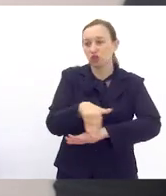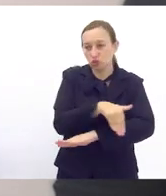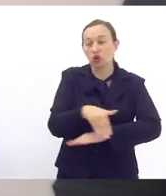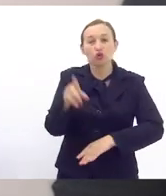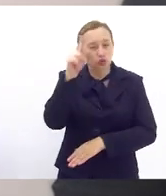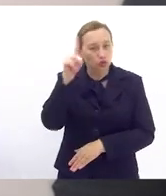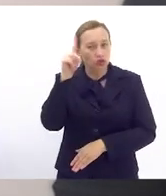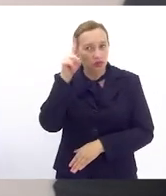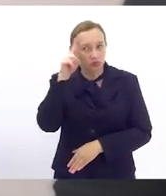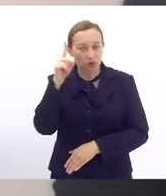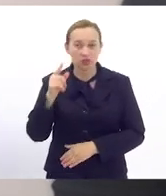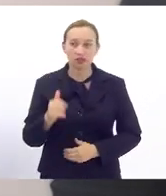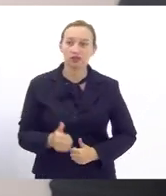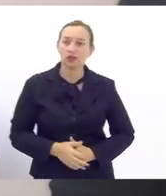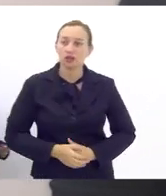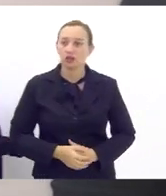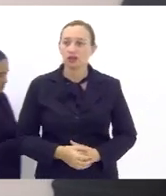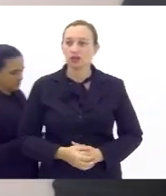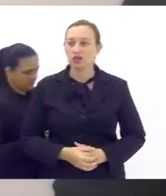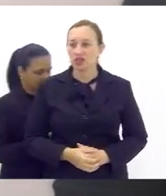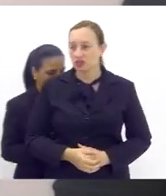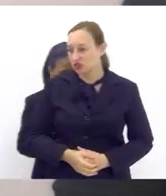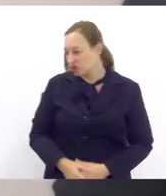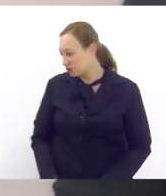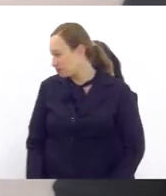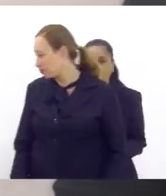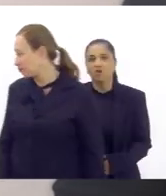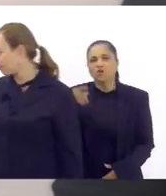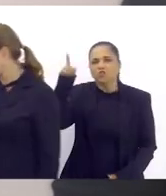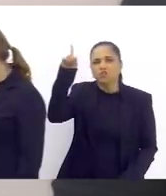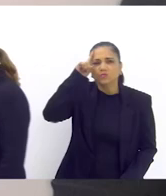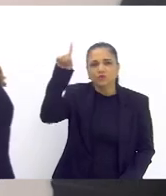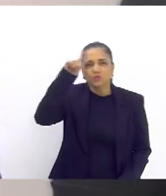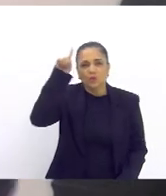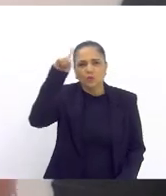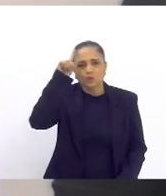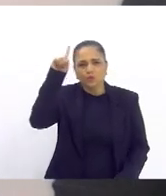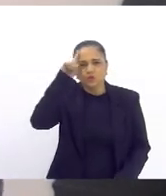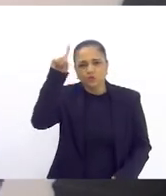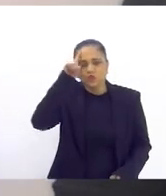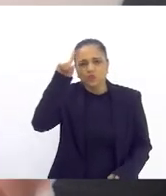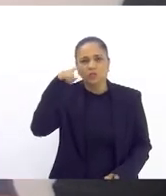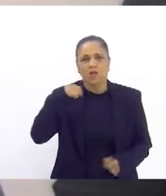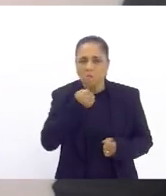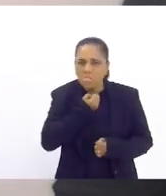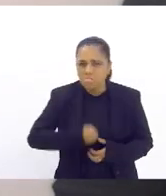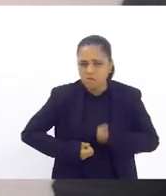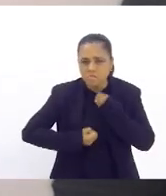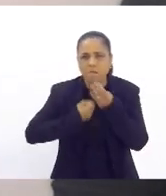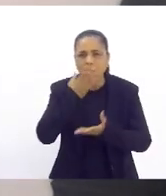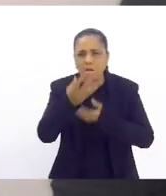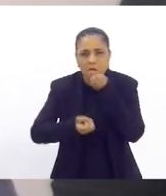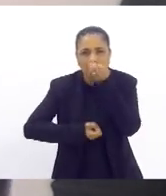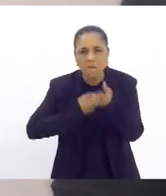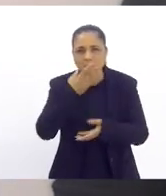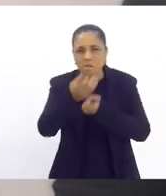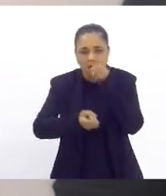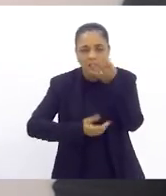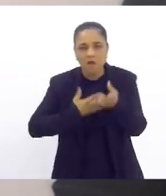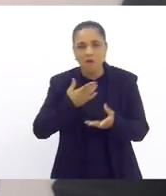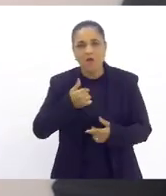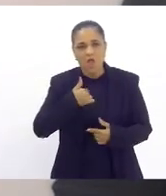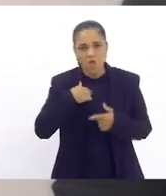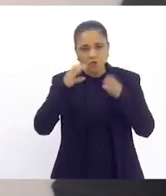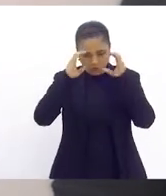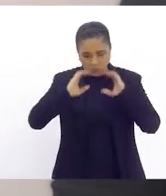santo dia diretora todo santo dia e o total trazemos para cá como desabafo mesmo e colocamos